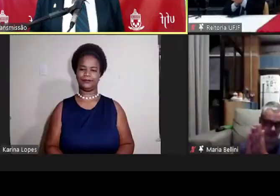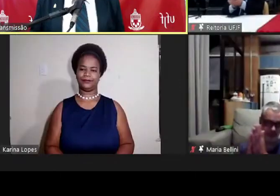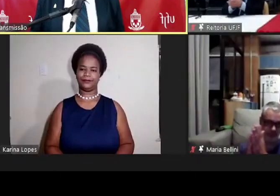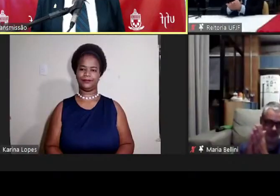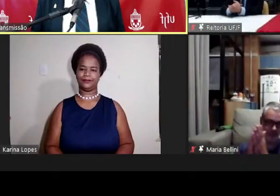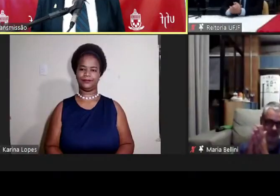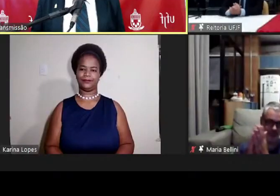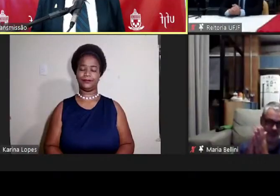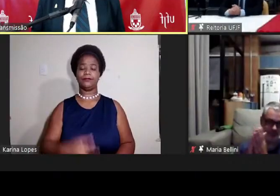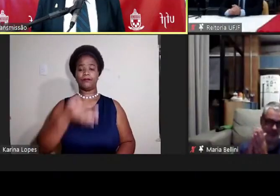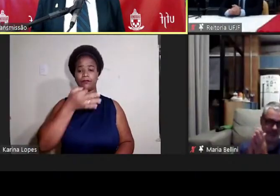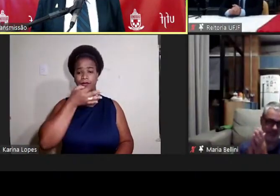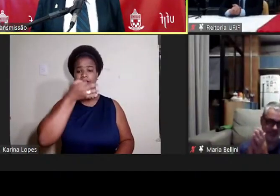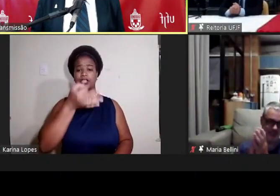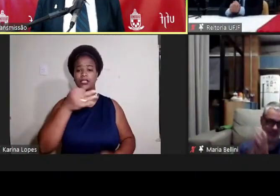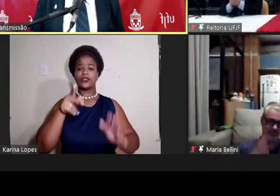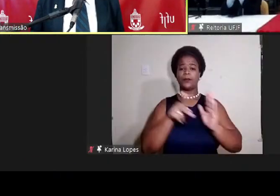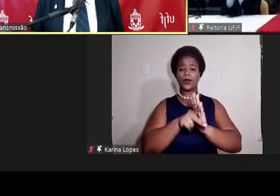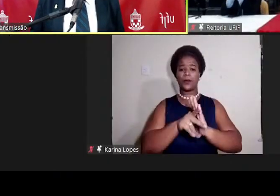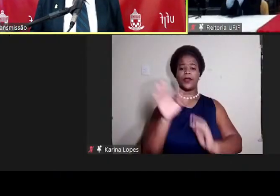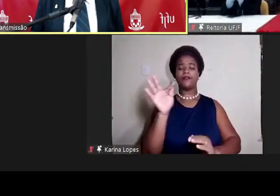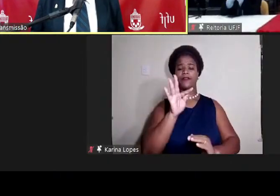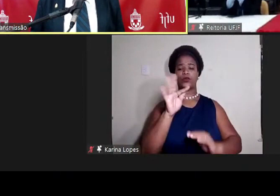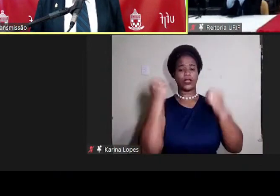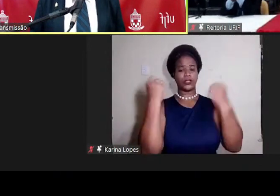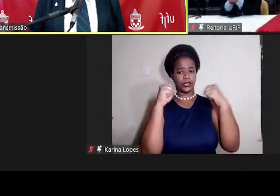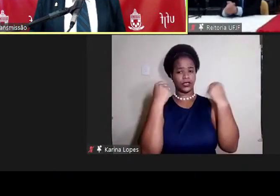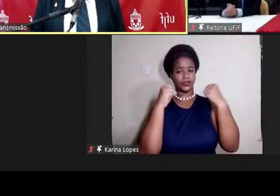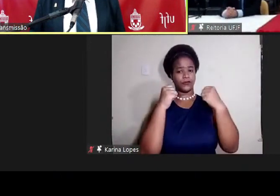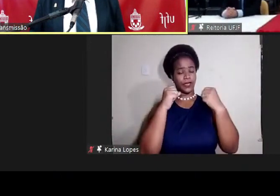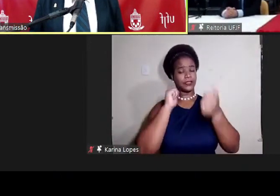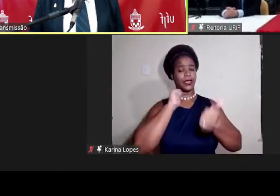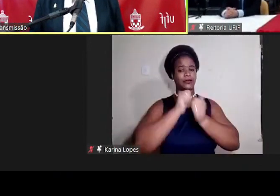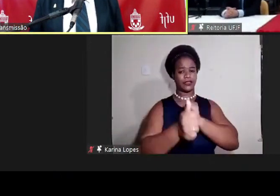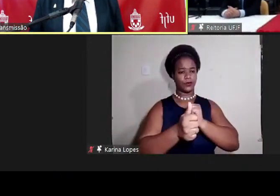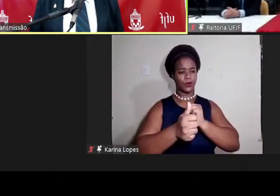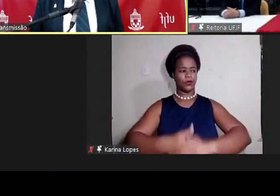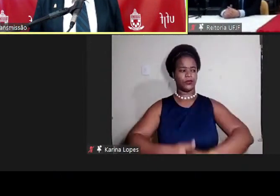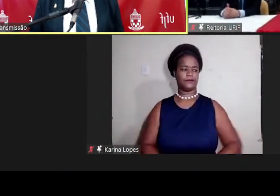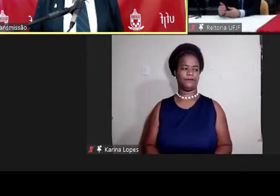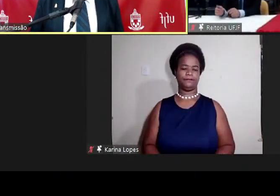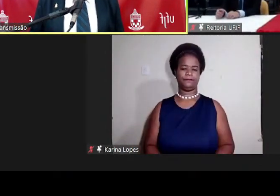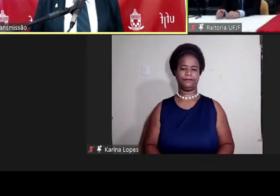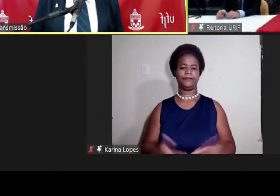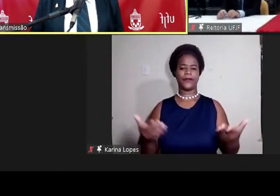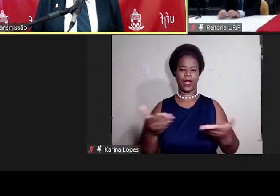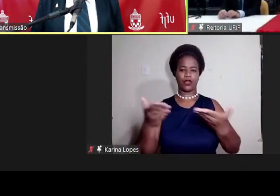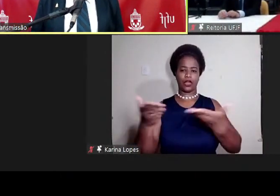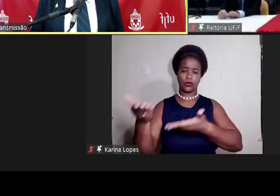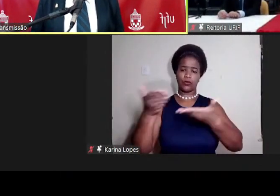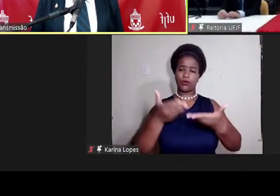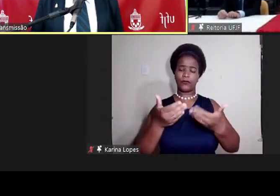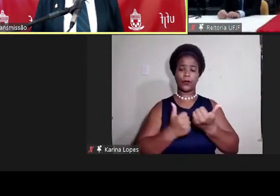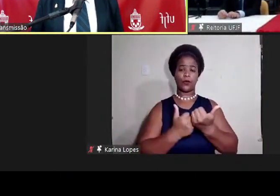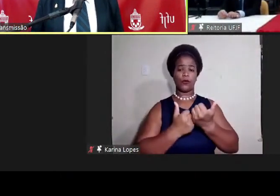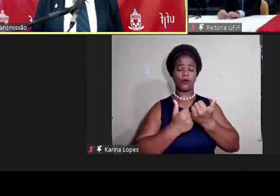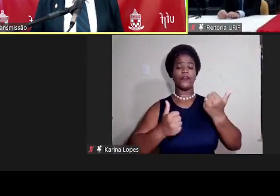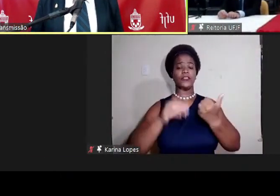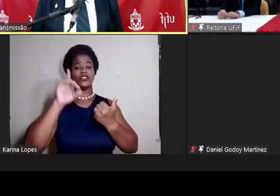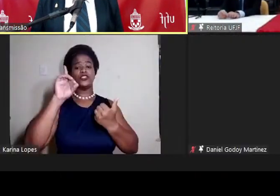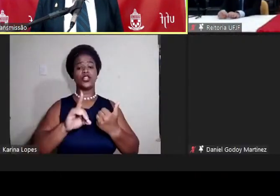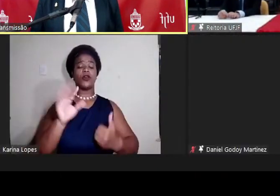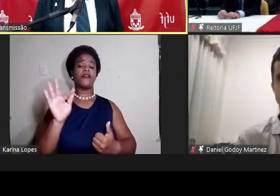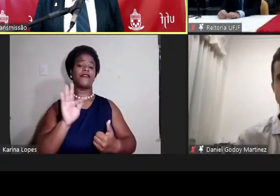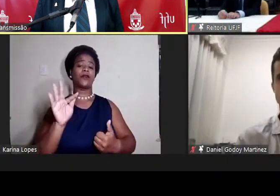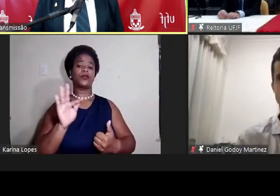Indicação da Faculdade de Educação Física e Desportos. Convidamos o vice-diretor da faculdade, professor Daniel Godoy